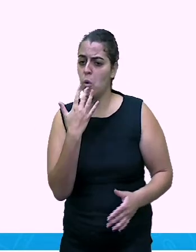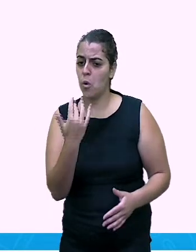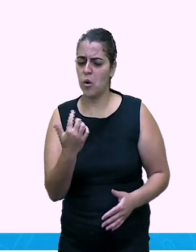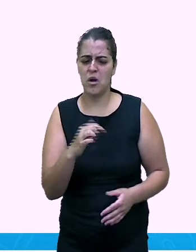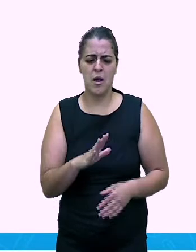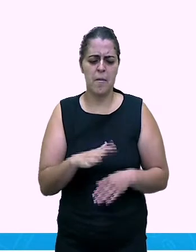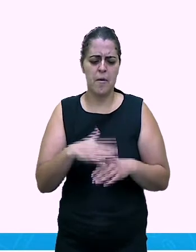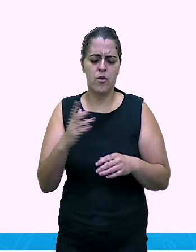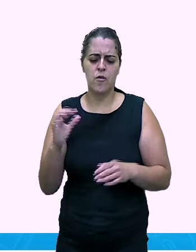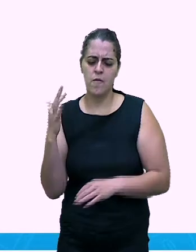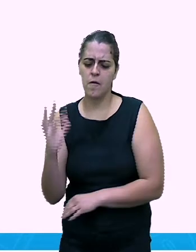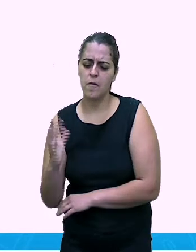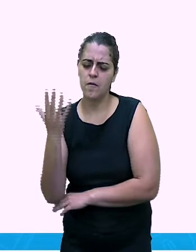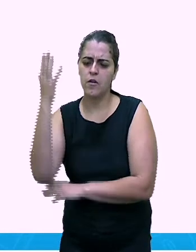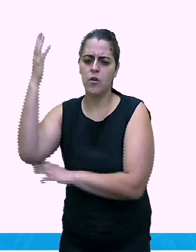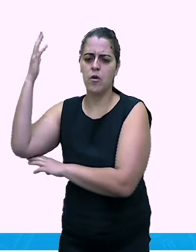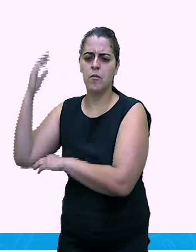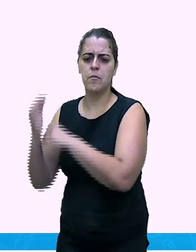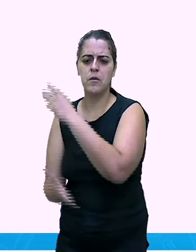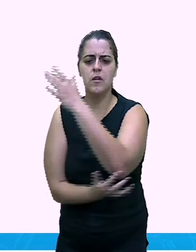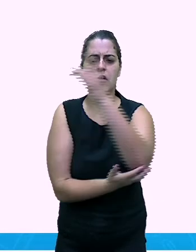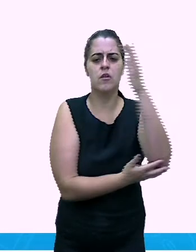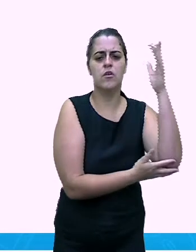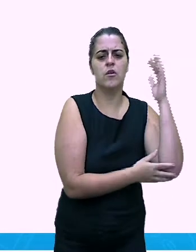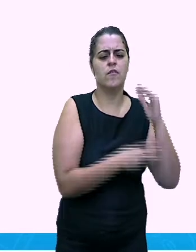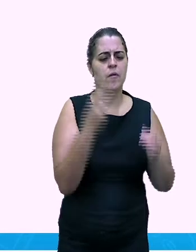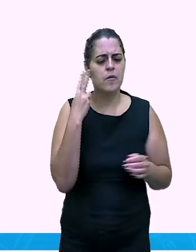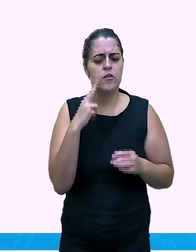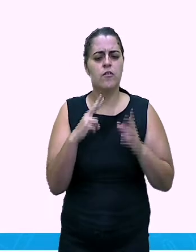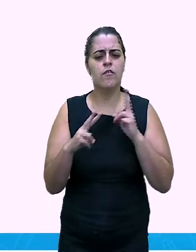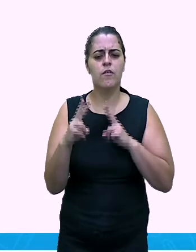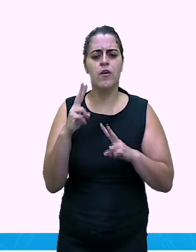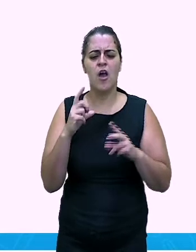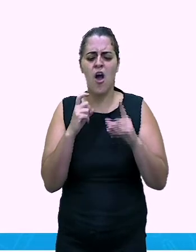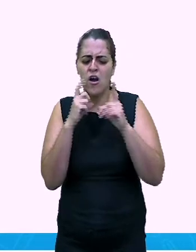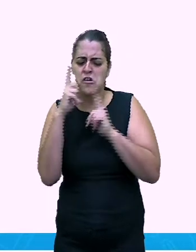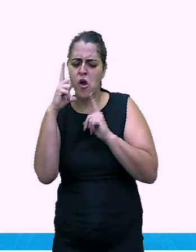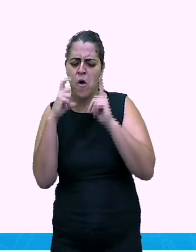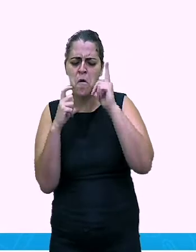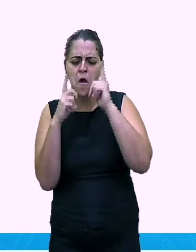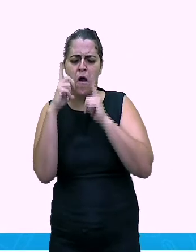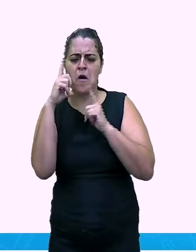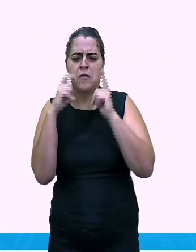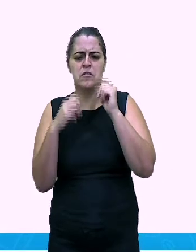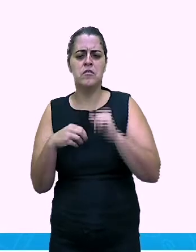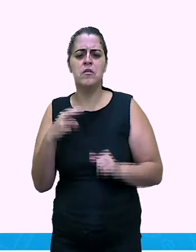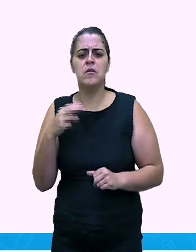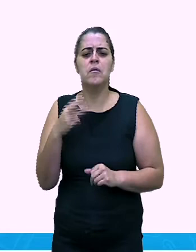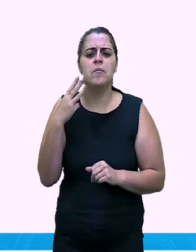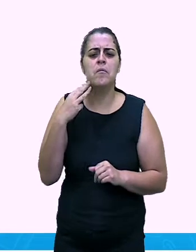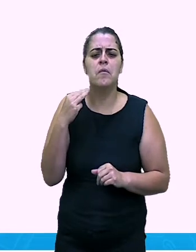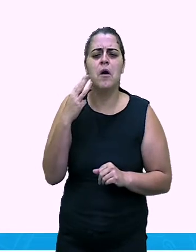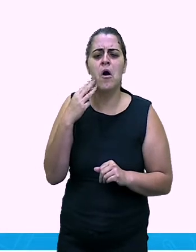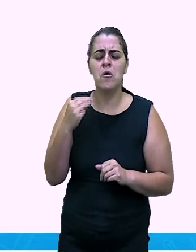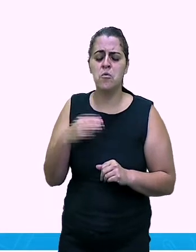mais um fenômeno da natureza. Vamos reparar a expressão facial